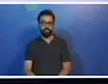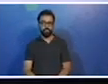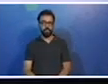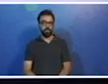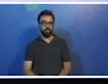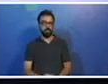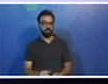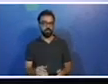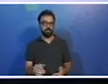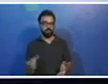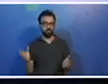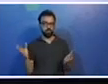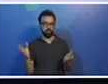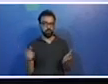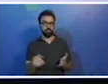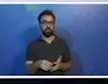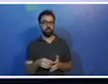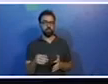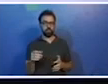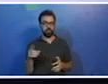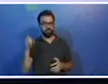Nowadays, atualmente.